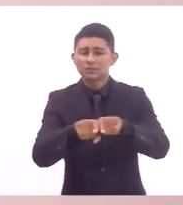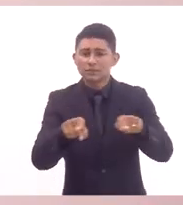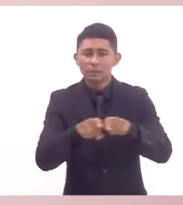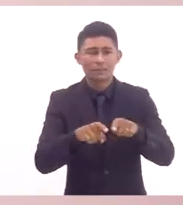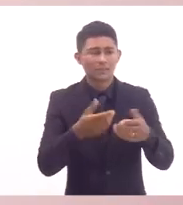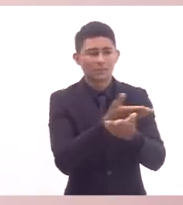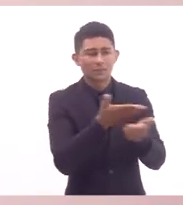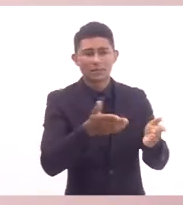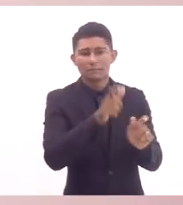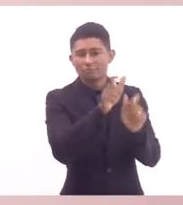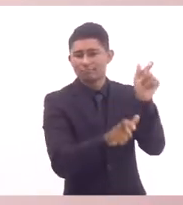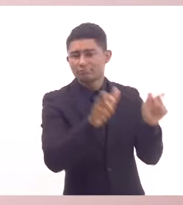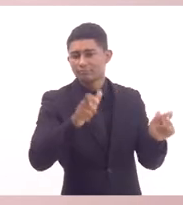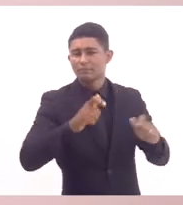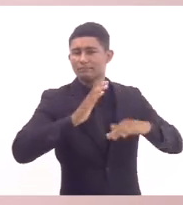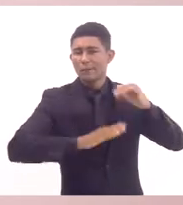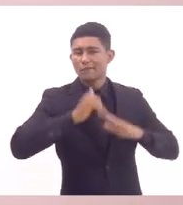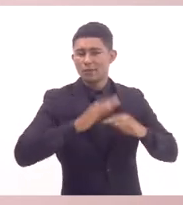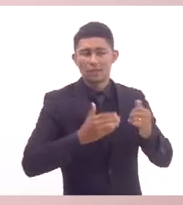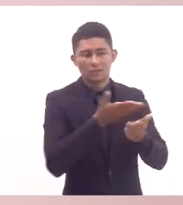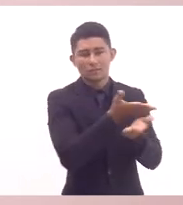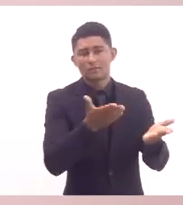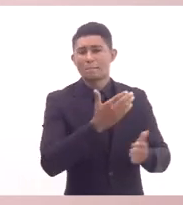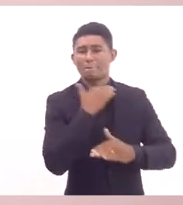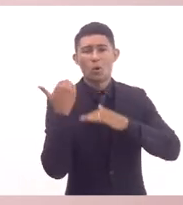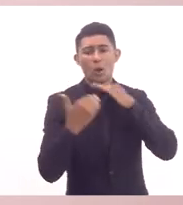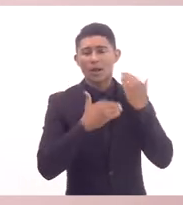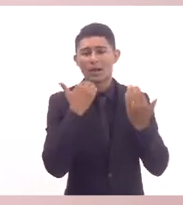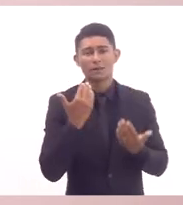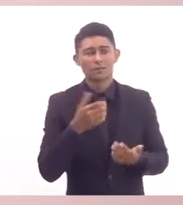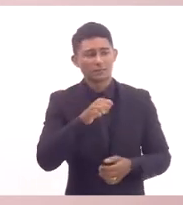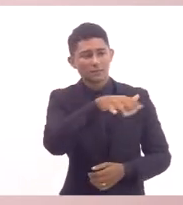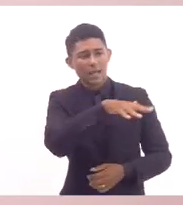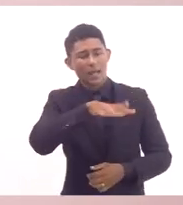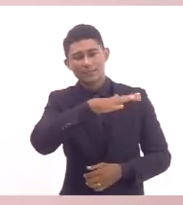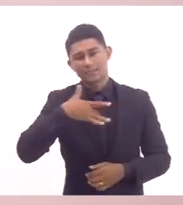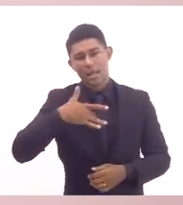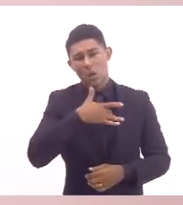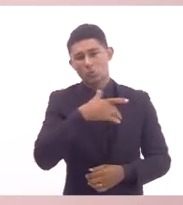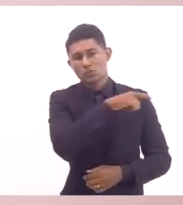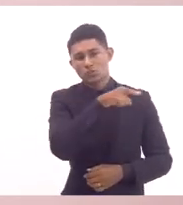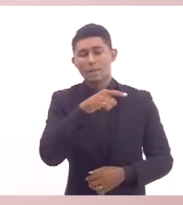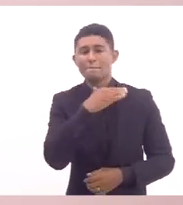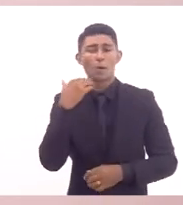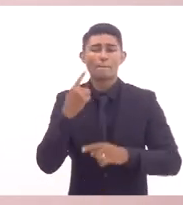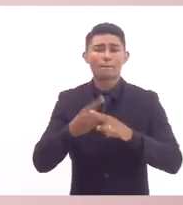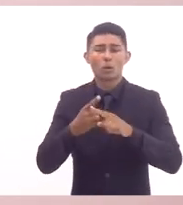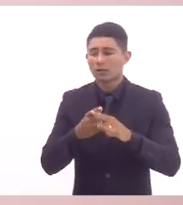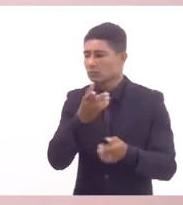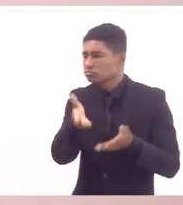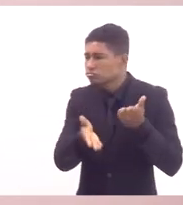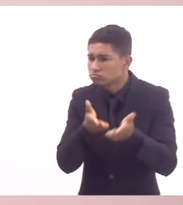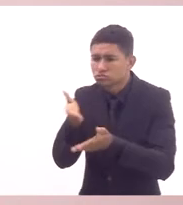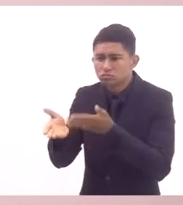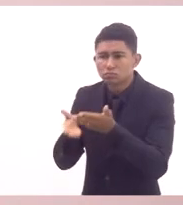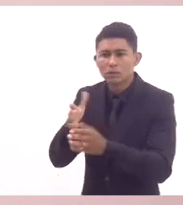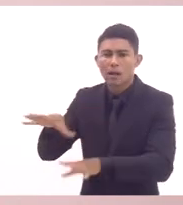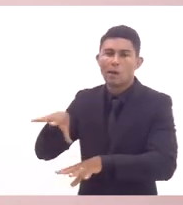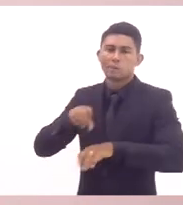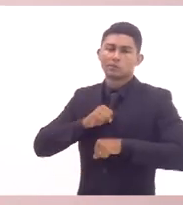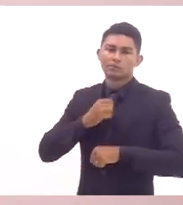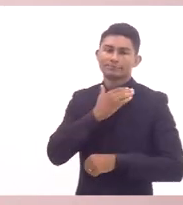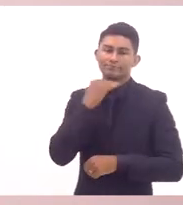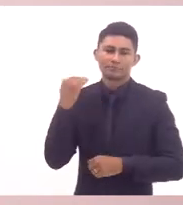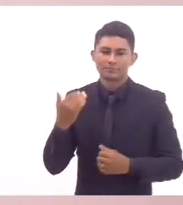trabalhadores de saúde que perderam a vida cuidando e na por estar cuidando Então